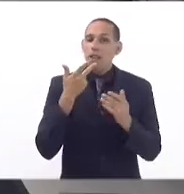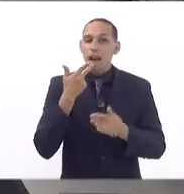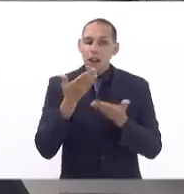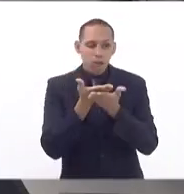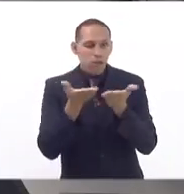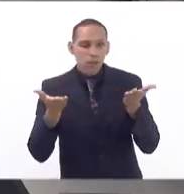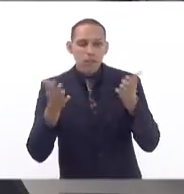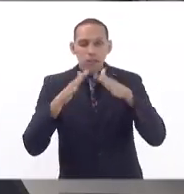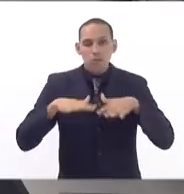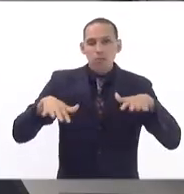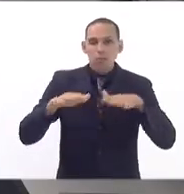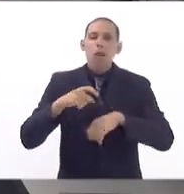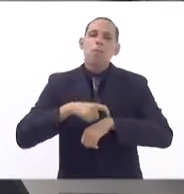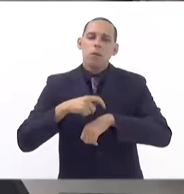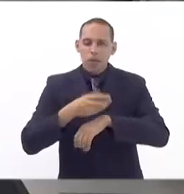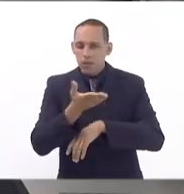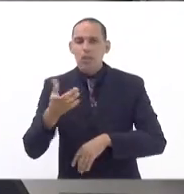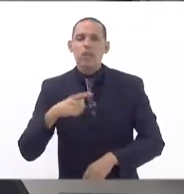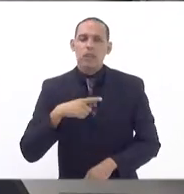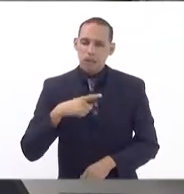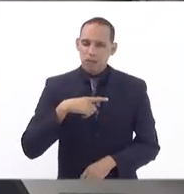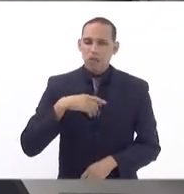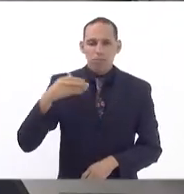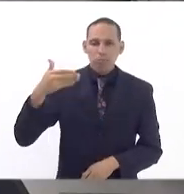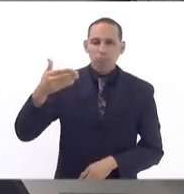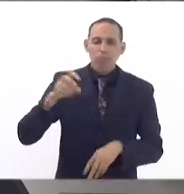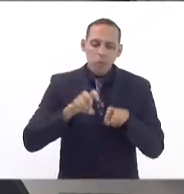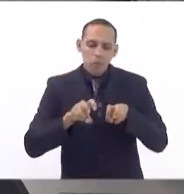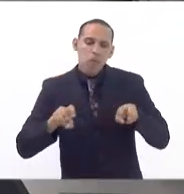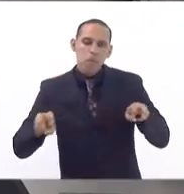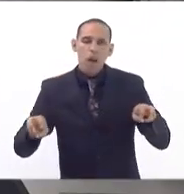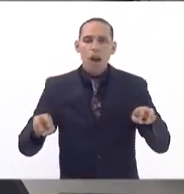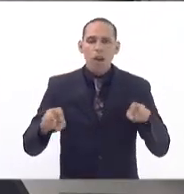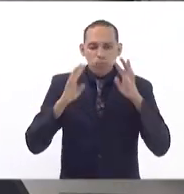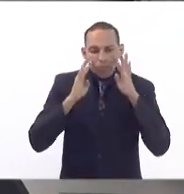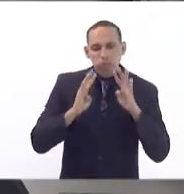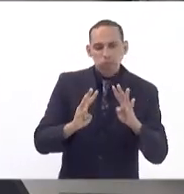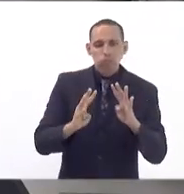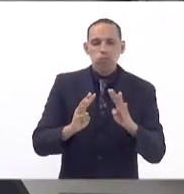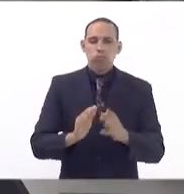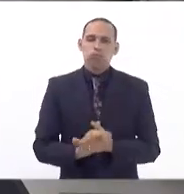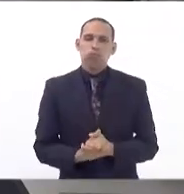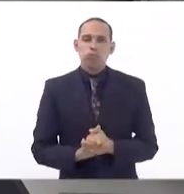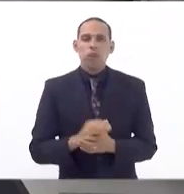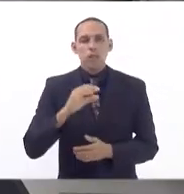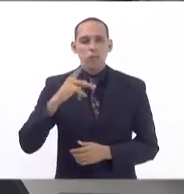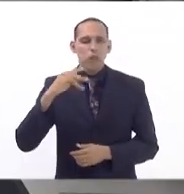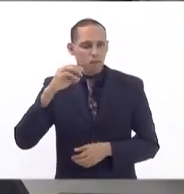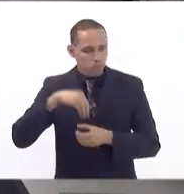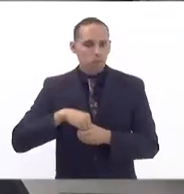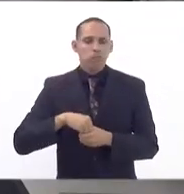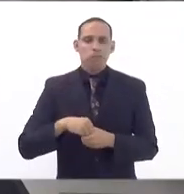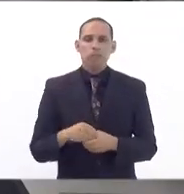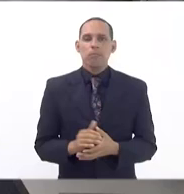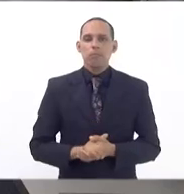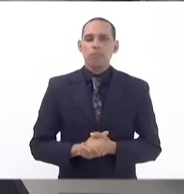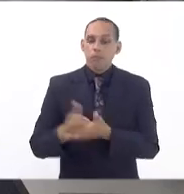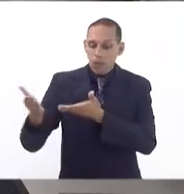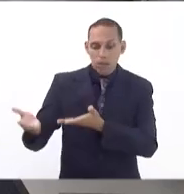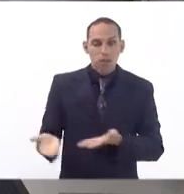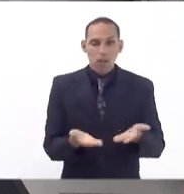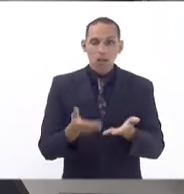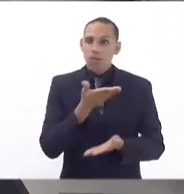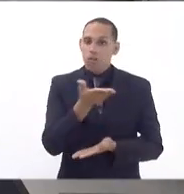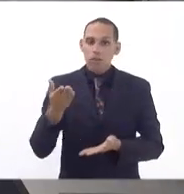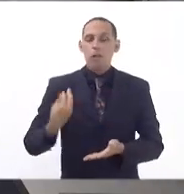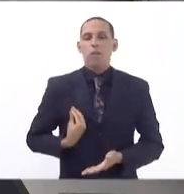a vocês que vocês vão ter um momento de vocês sentarem para poder serem ouvidos na CPI convidados